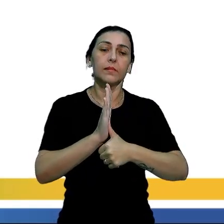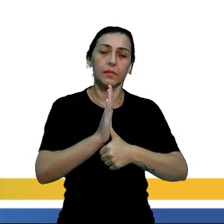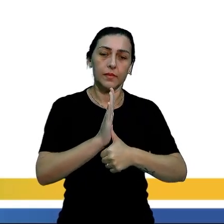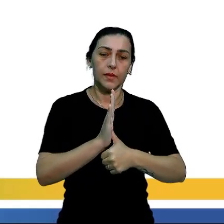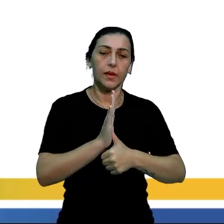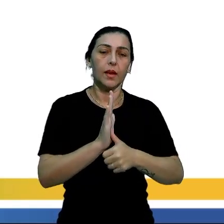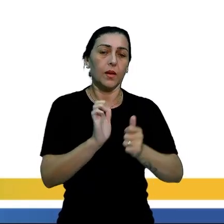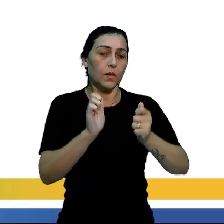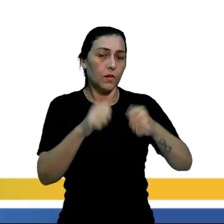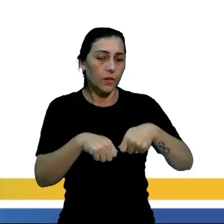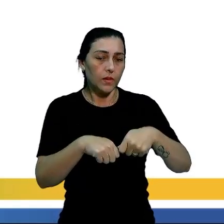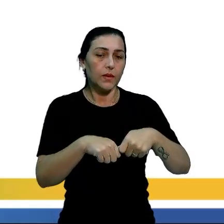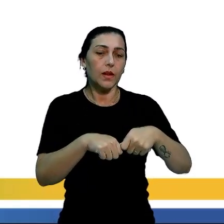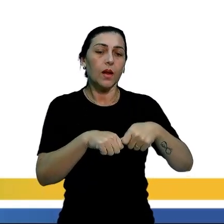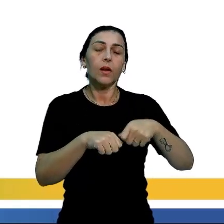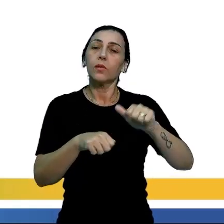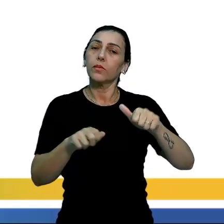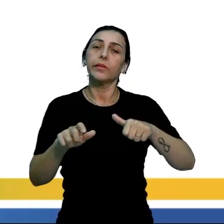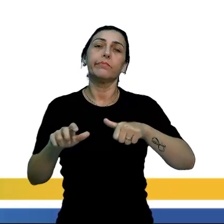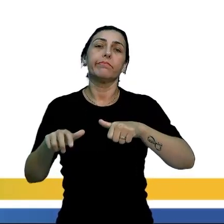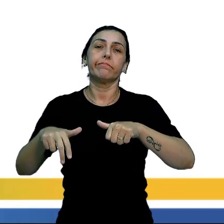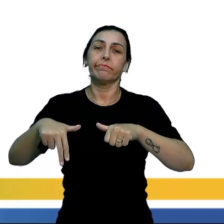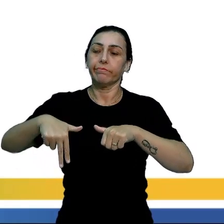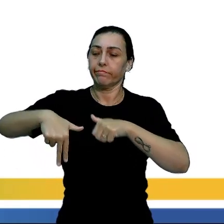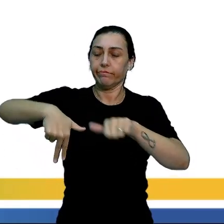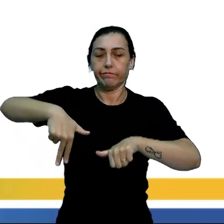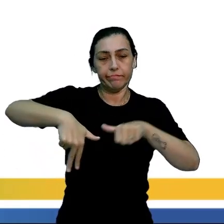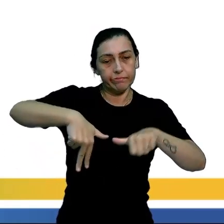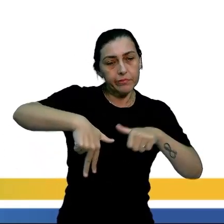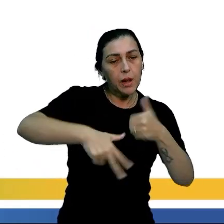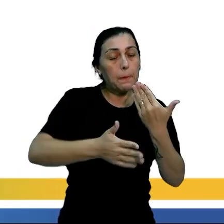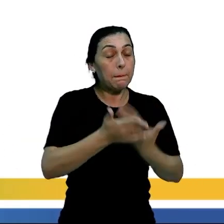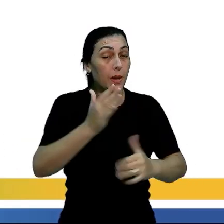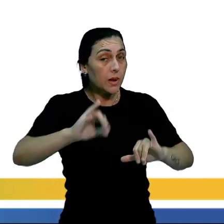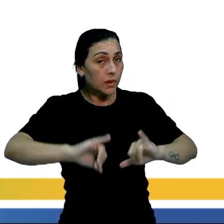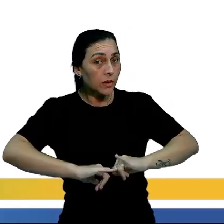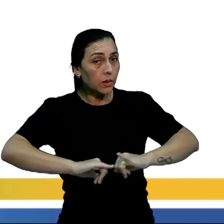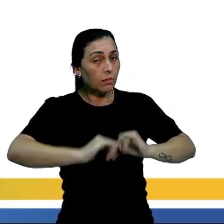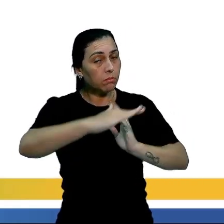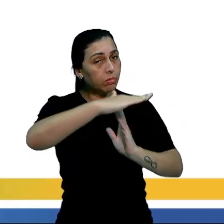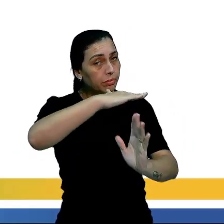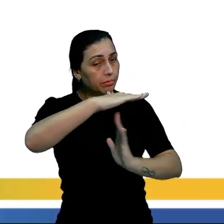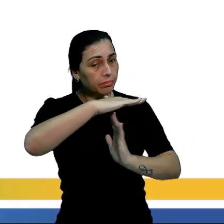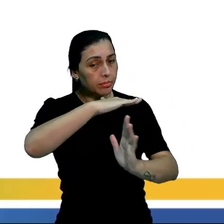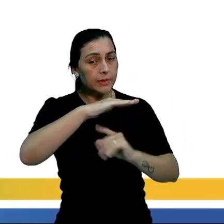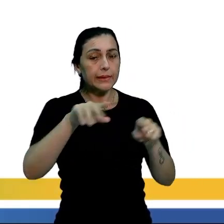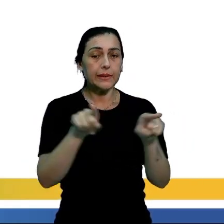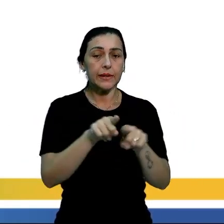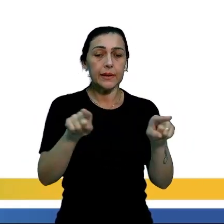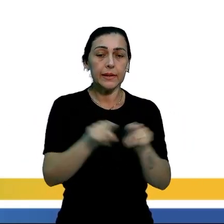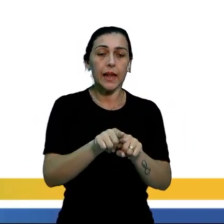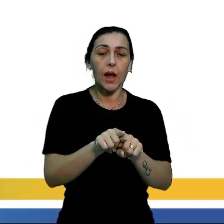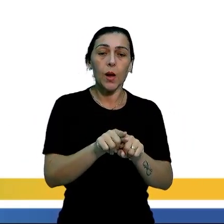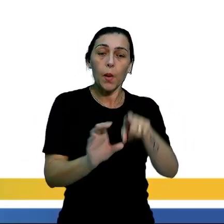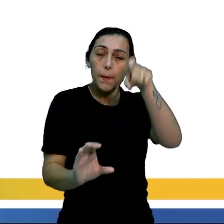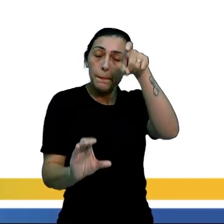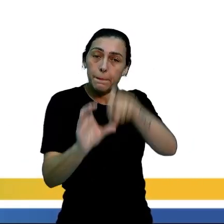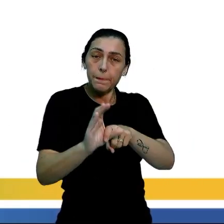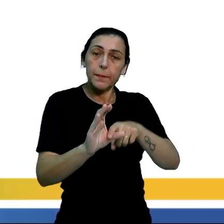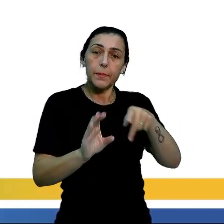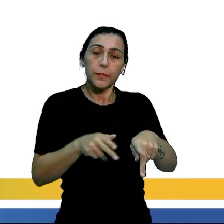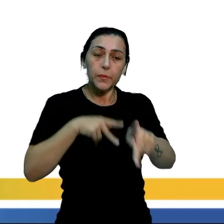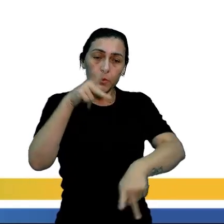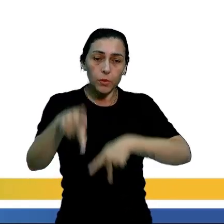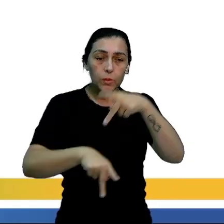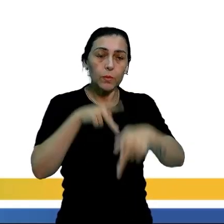sua condição nômade de seus antepassados, da perda sofrida com o processo de migração, da dívida do povo espanhol para com o